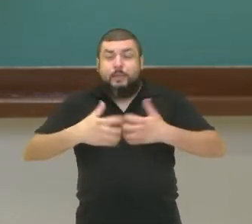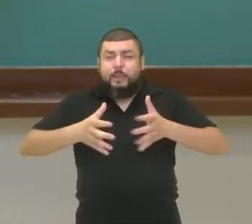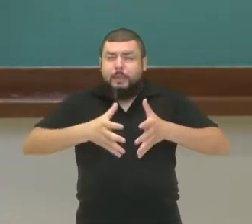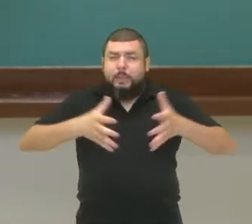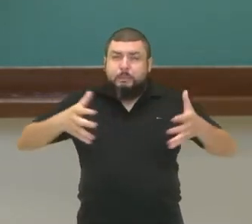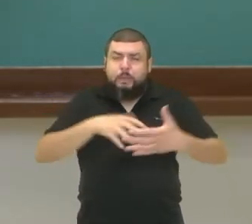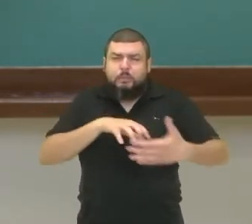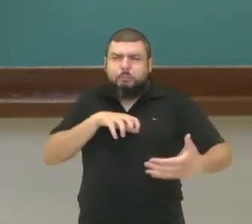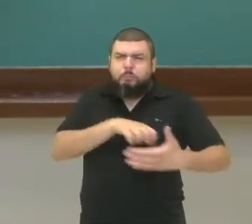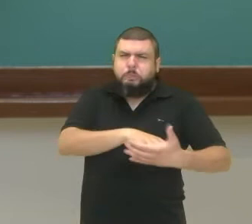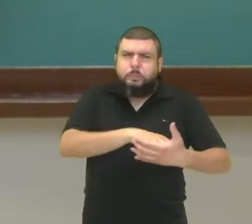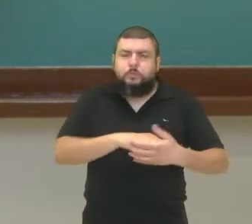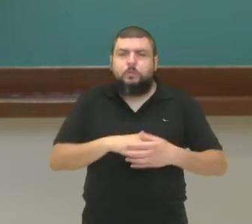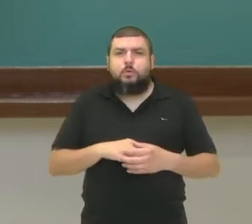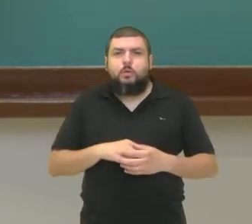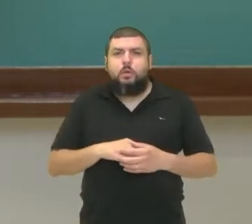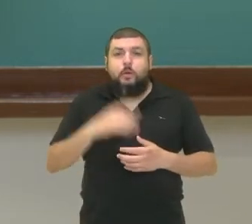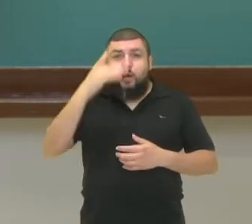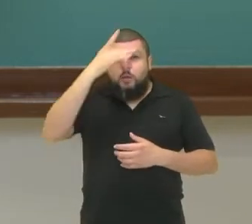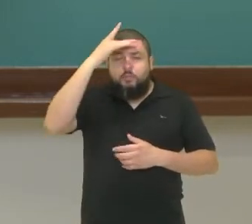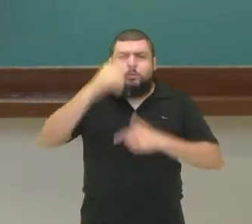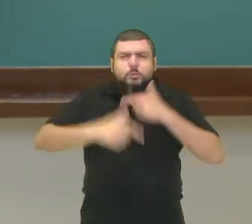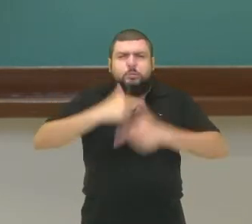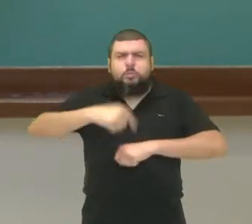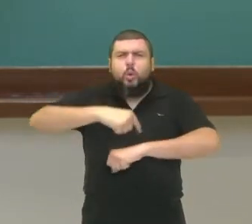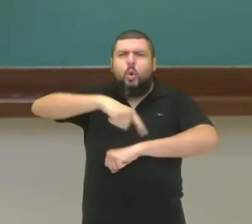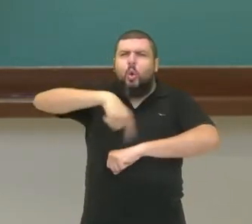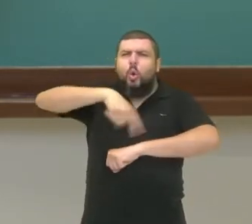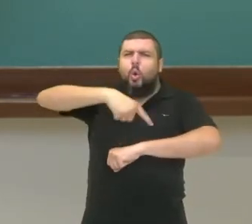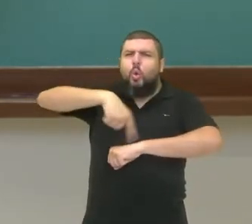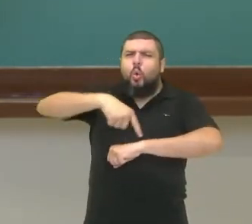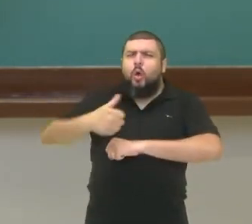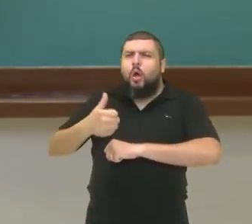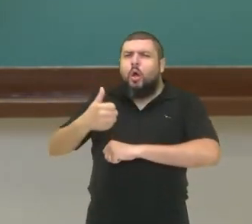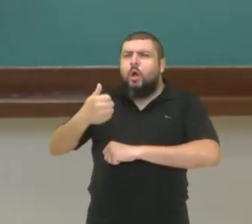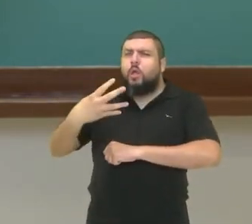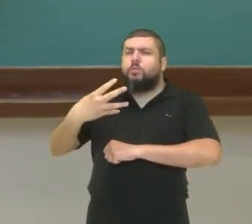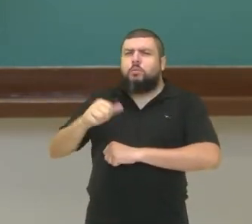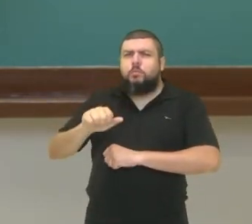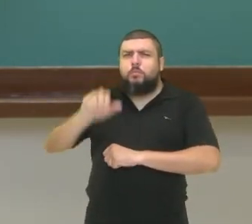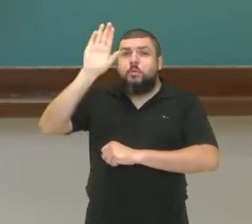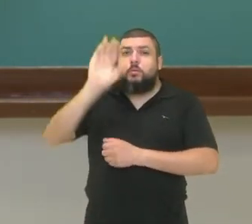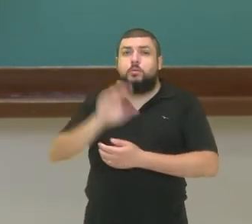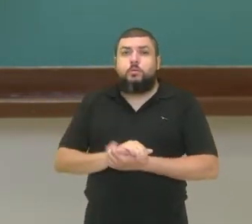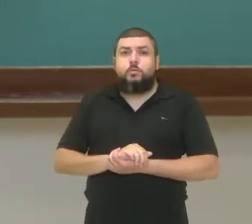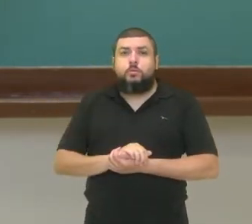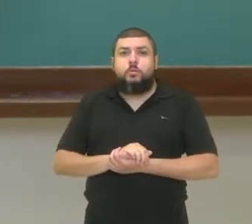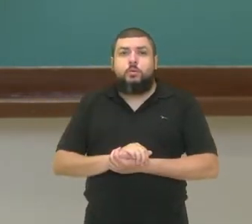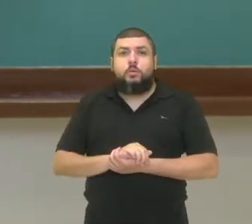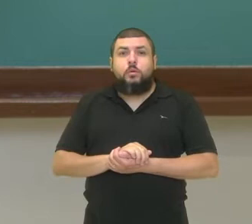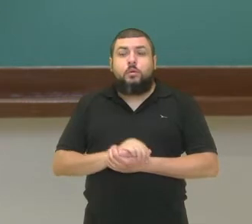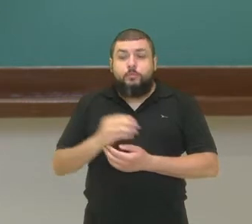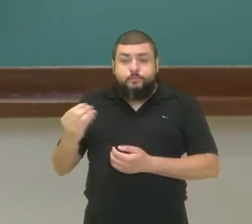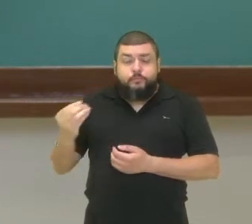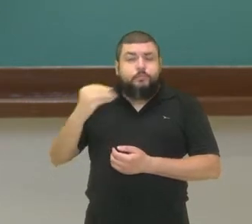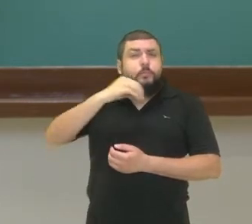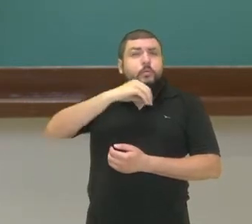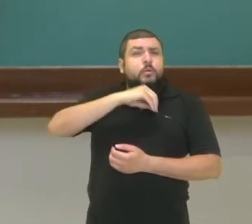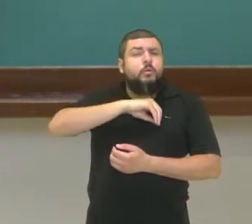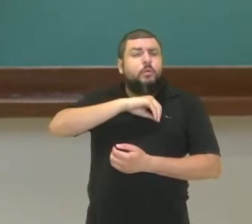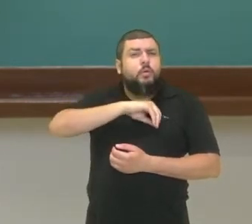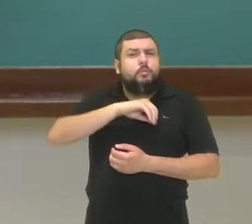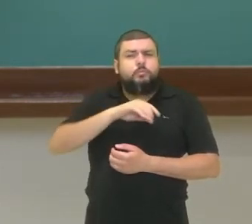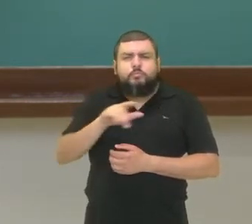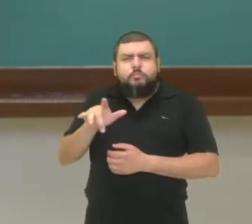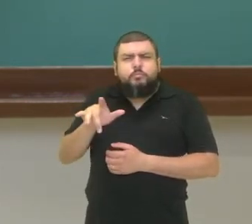Pessoas trabalhavam mais de 14 horas por dia dentro dessas indústrias e recebiam de dinheiro algo ínfame,